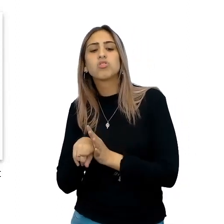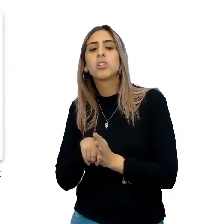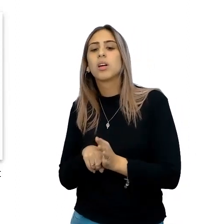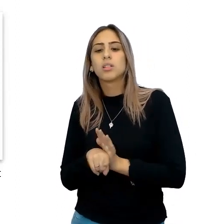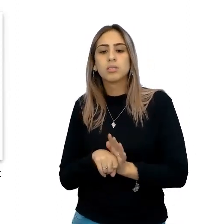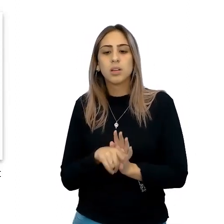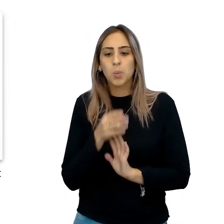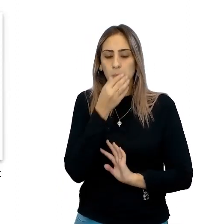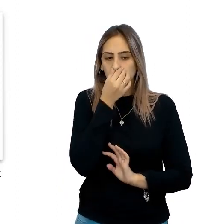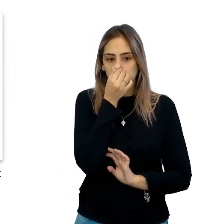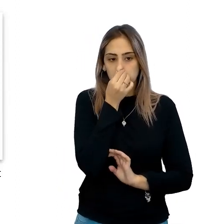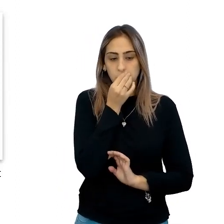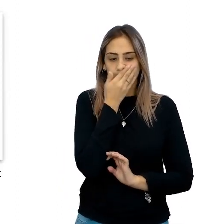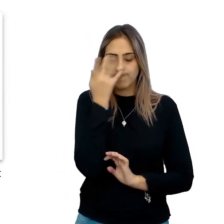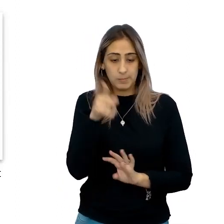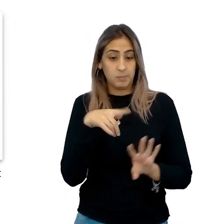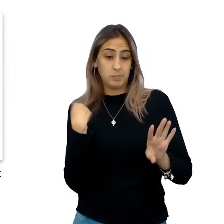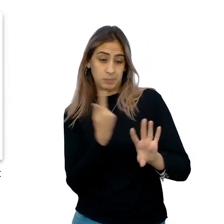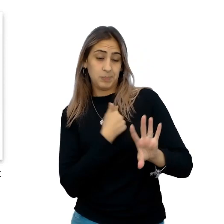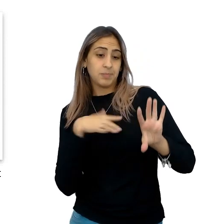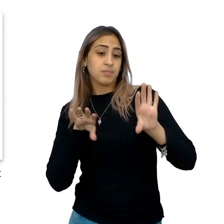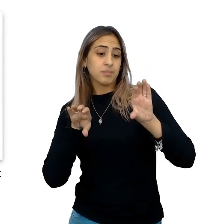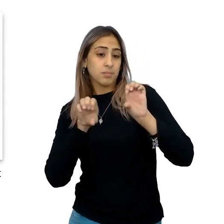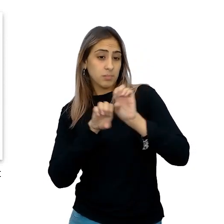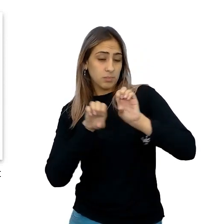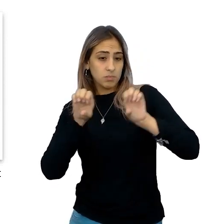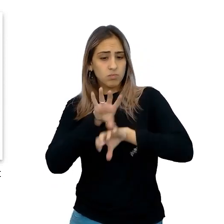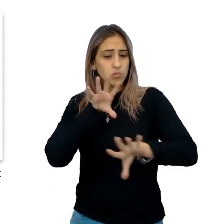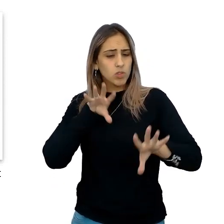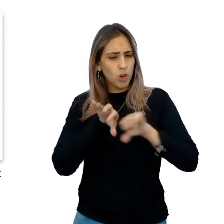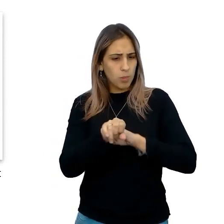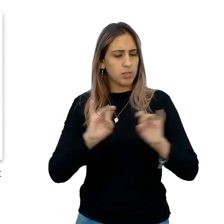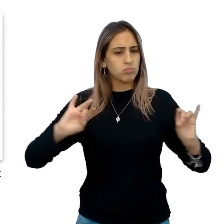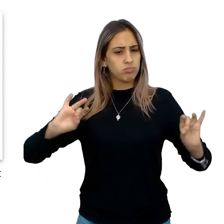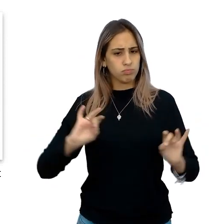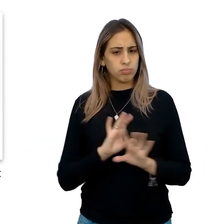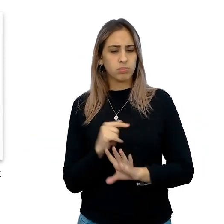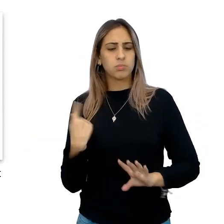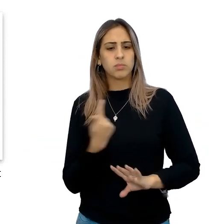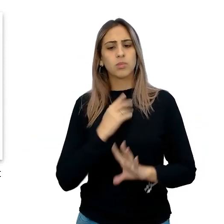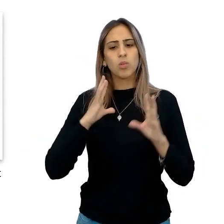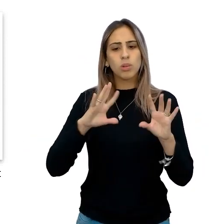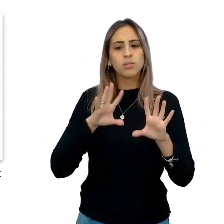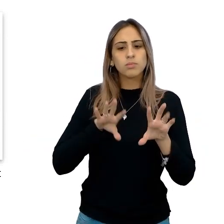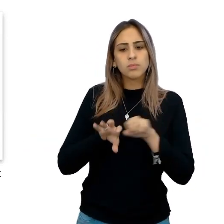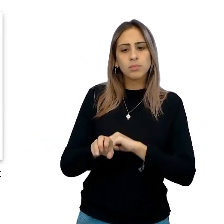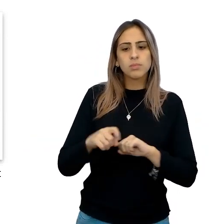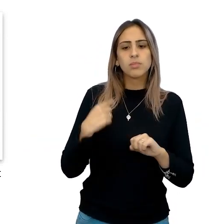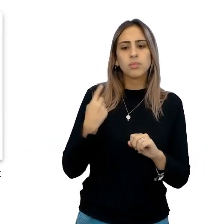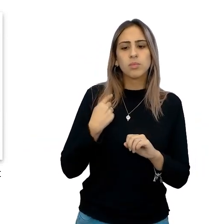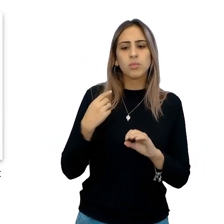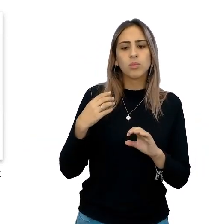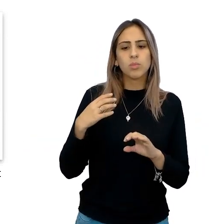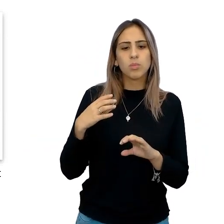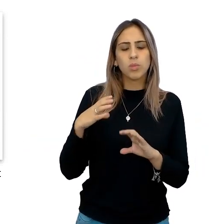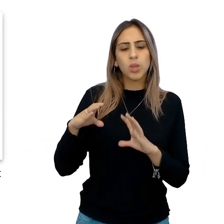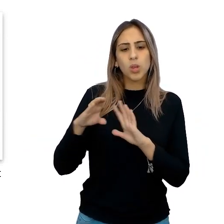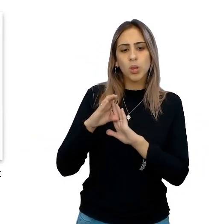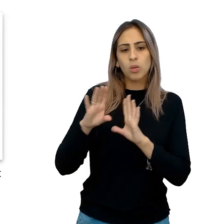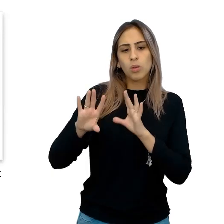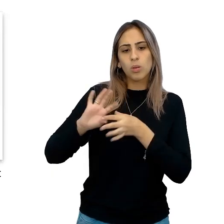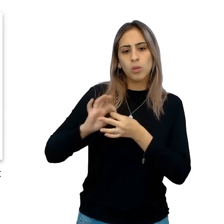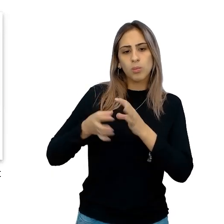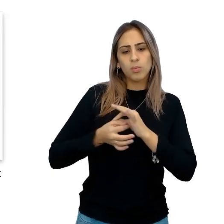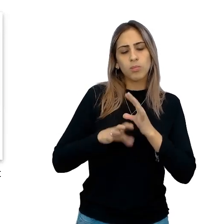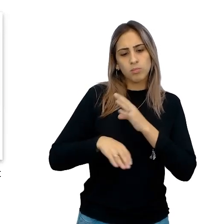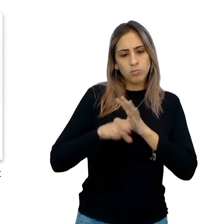tá? Este será o nosso eixo formativo, o eixo que interconecta todas as formações de todos os componentes curriculares, né, da área de ciência